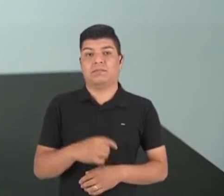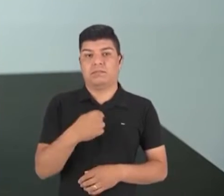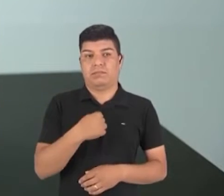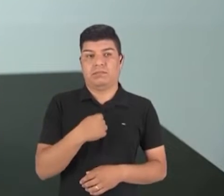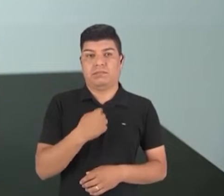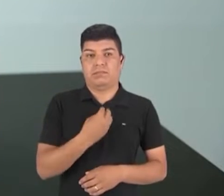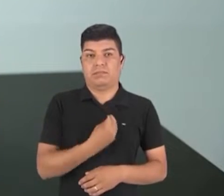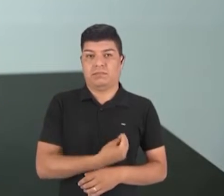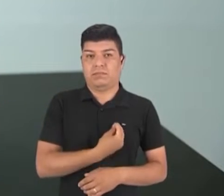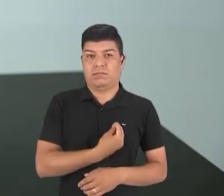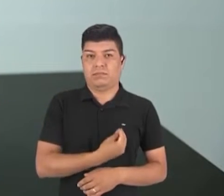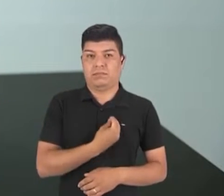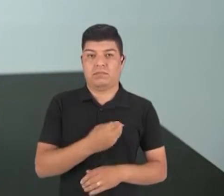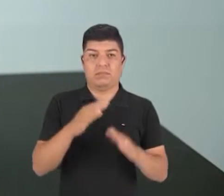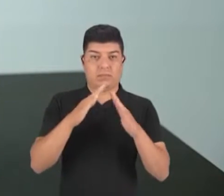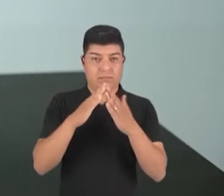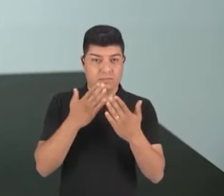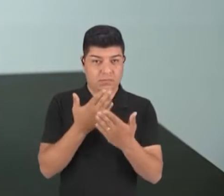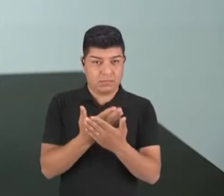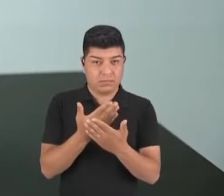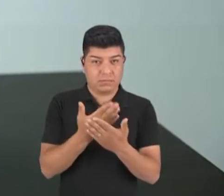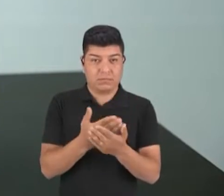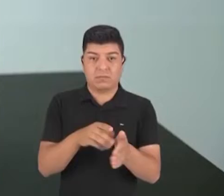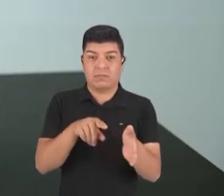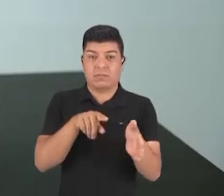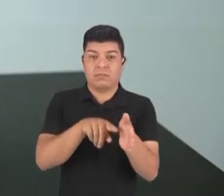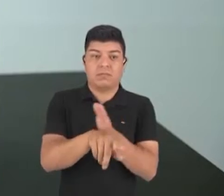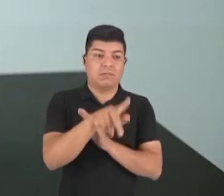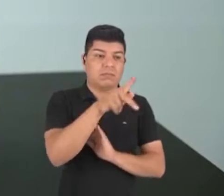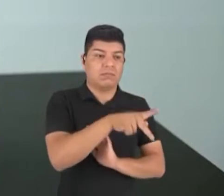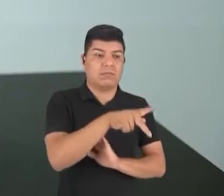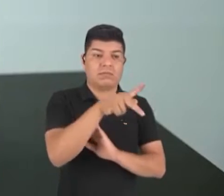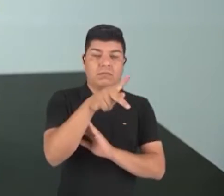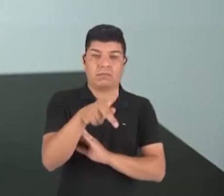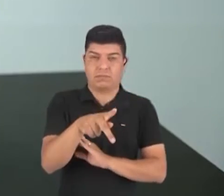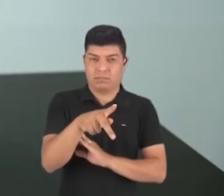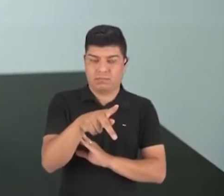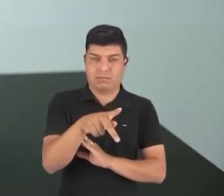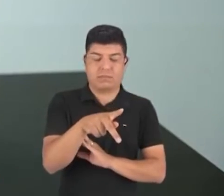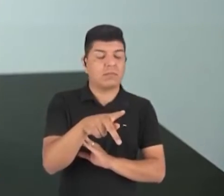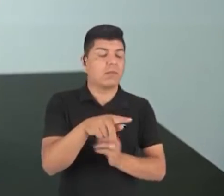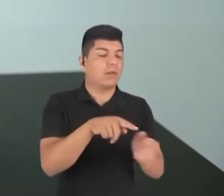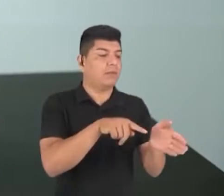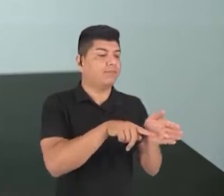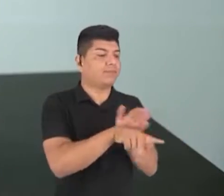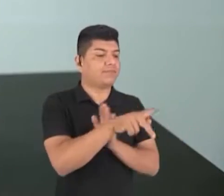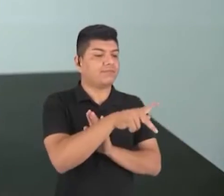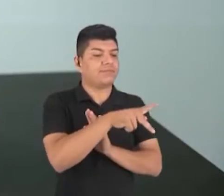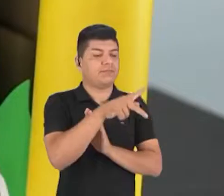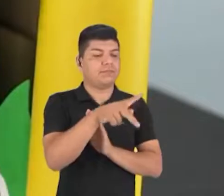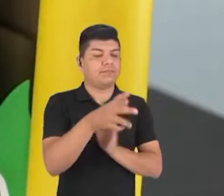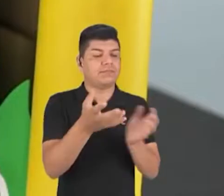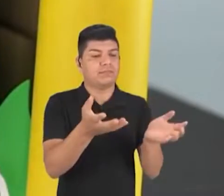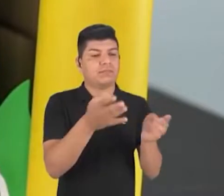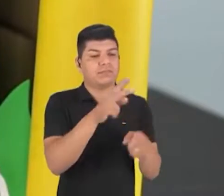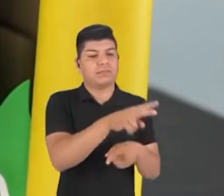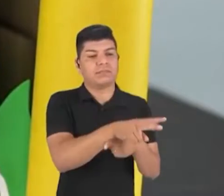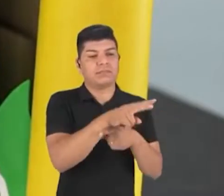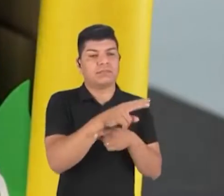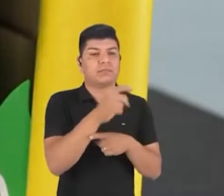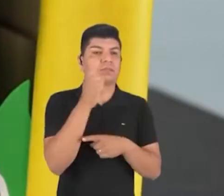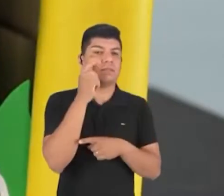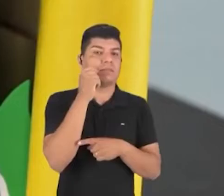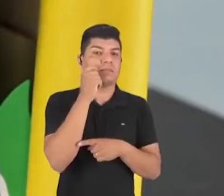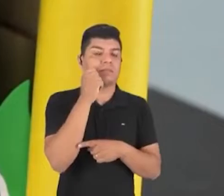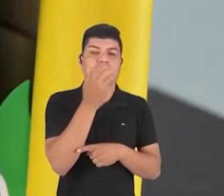estava na escola e perguntei a professora professora eu queria emprestar